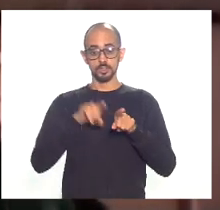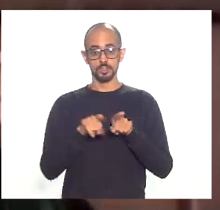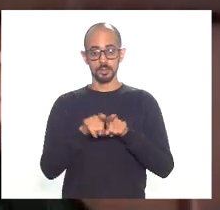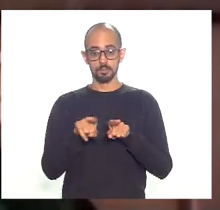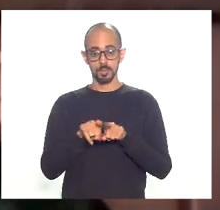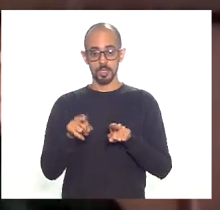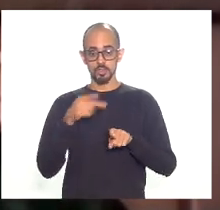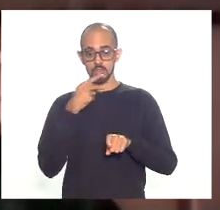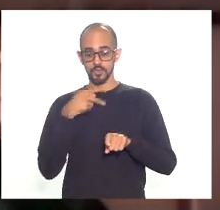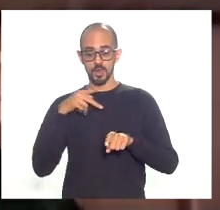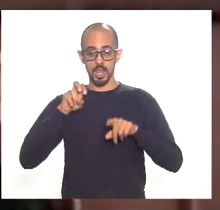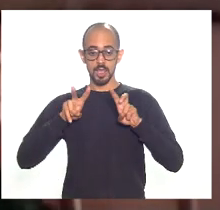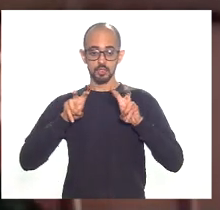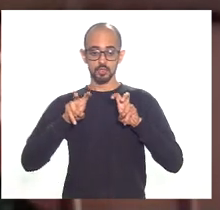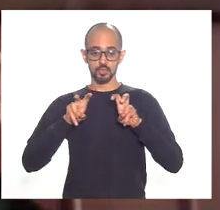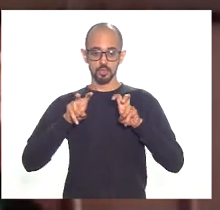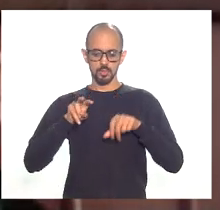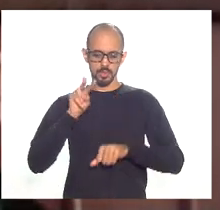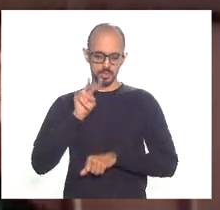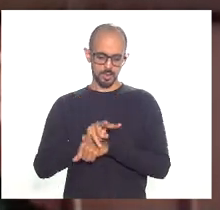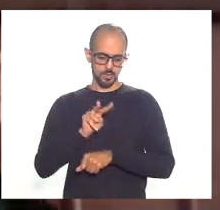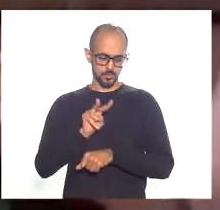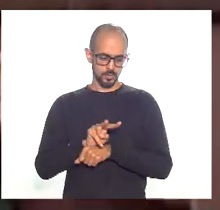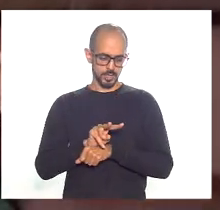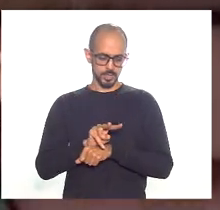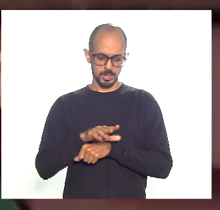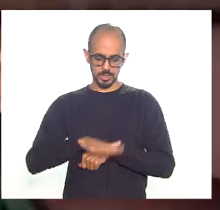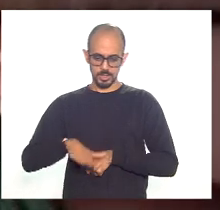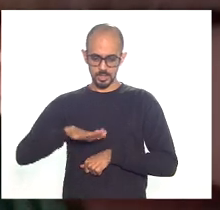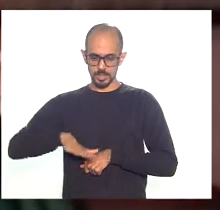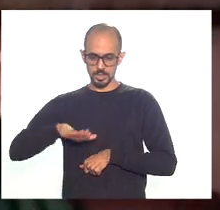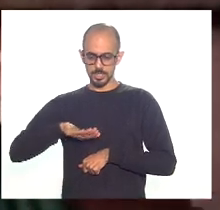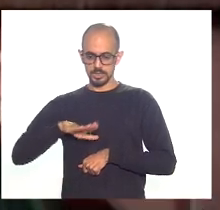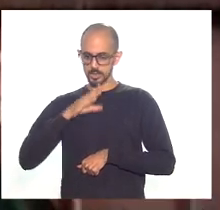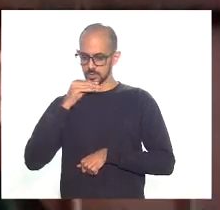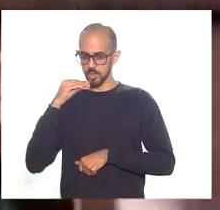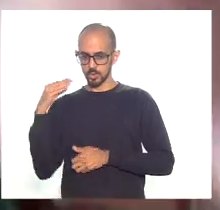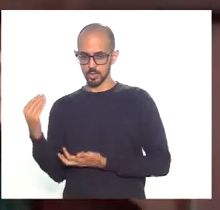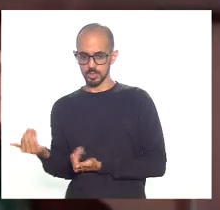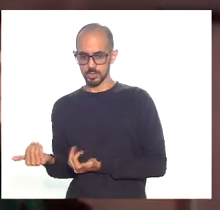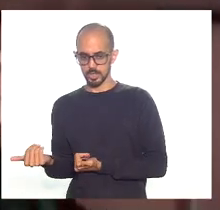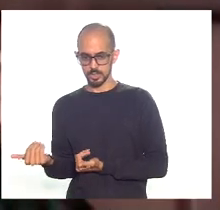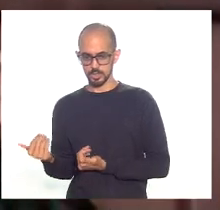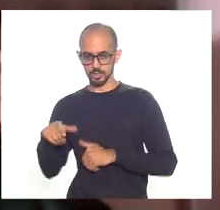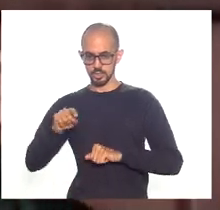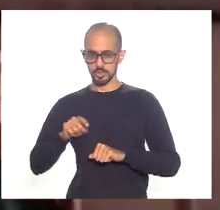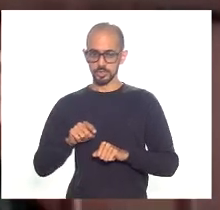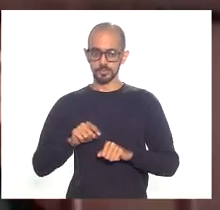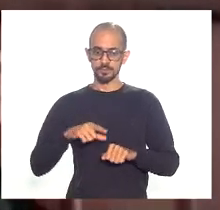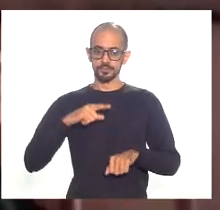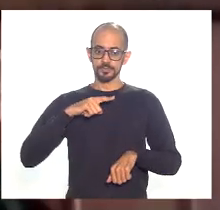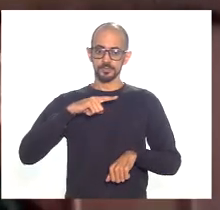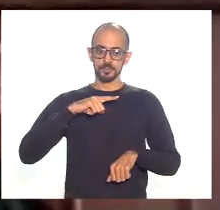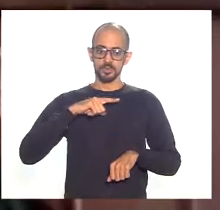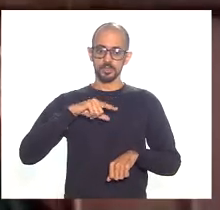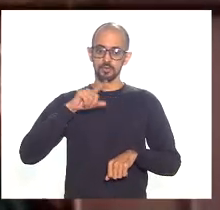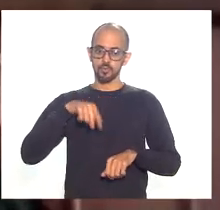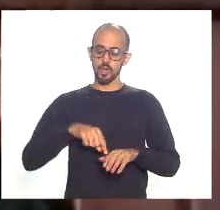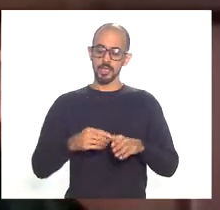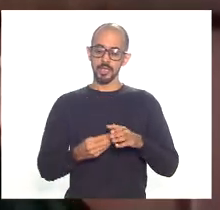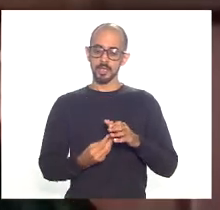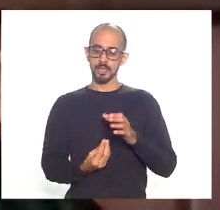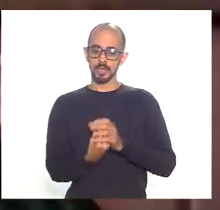a defesa dos direitos da criança e do adolescente. A gente tem o SEDECA, né, que foi regulado pelo decreto do Executivo